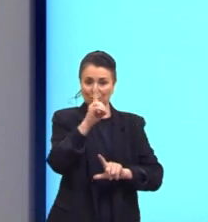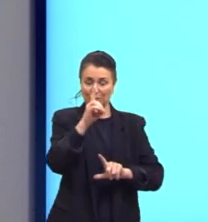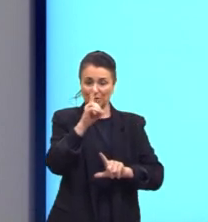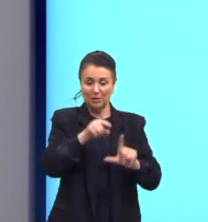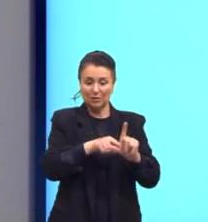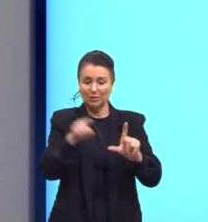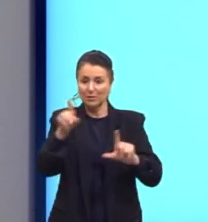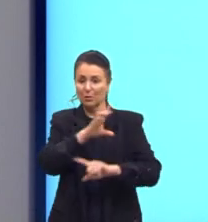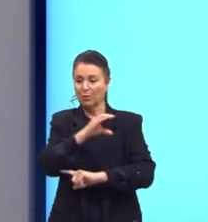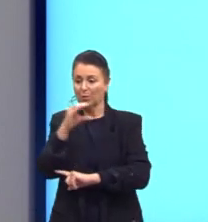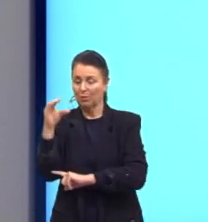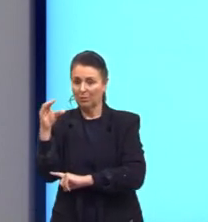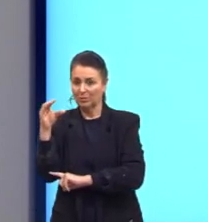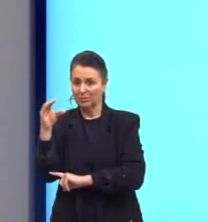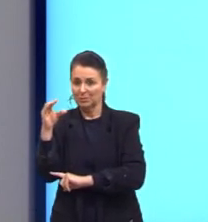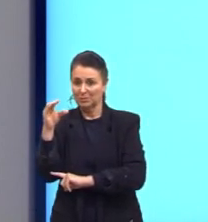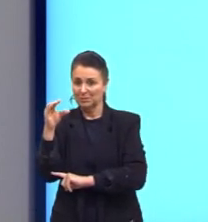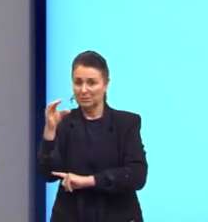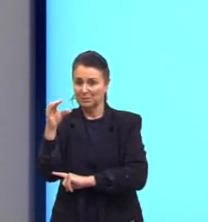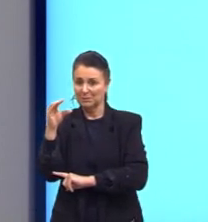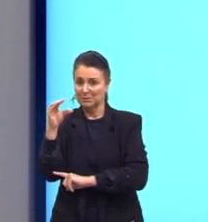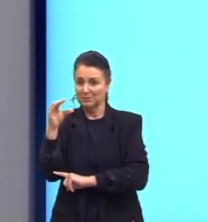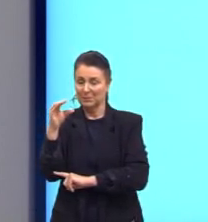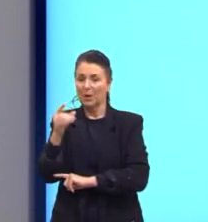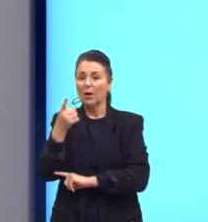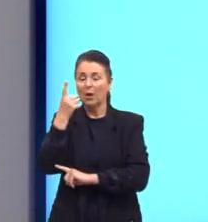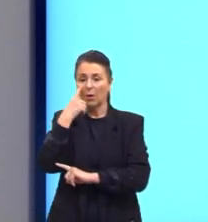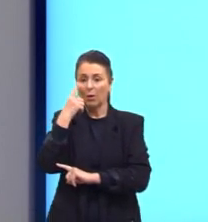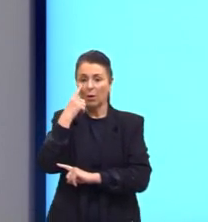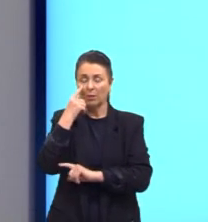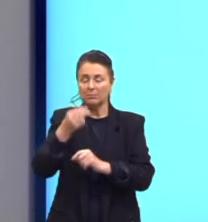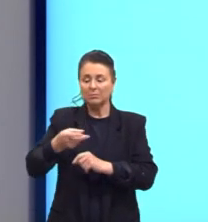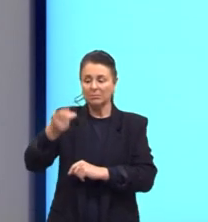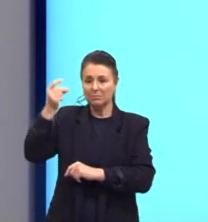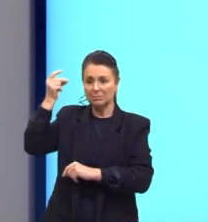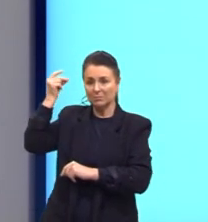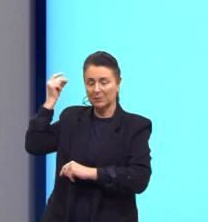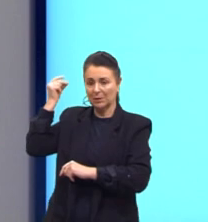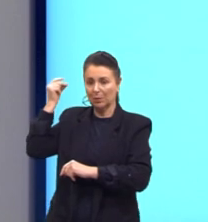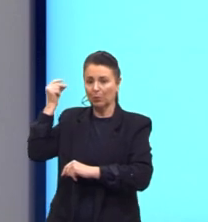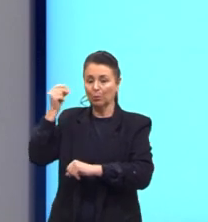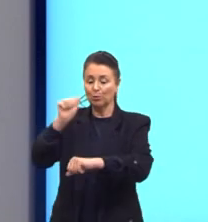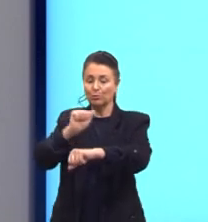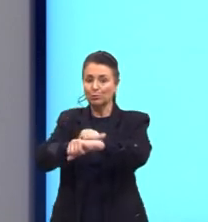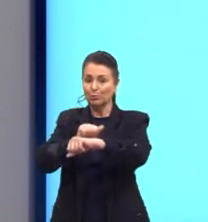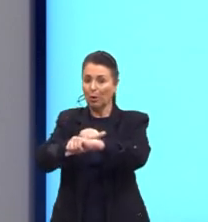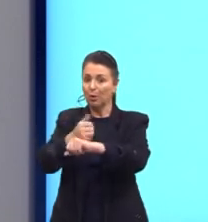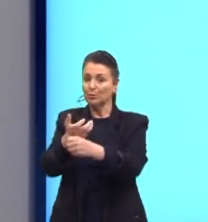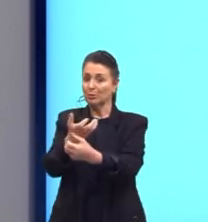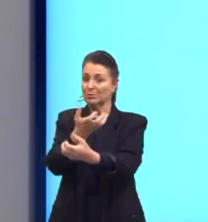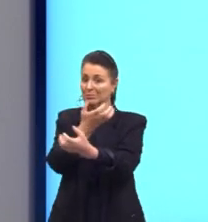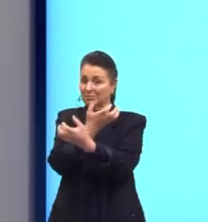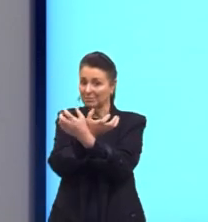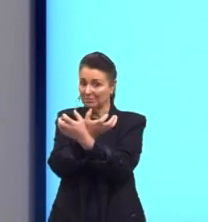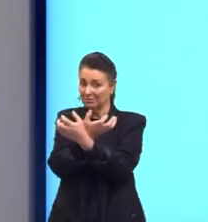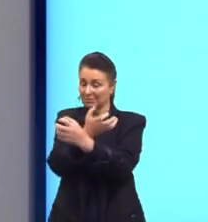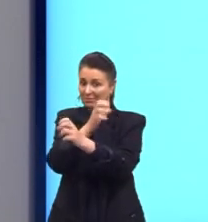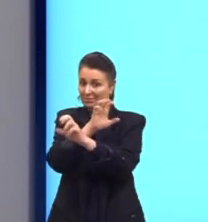convergente Aqui nós temos o ancestral dos vertebrados tá